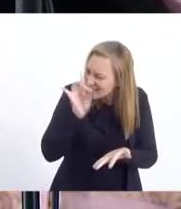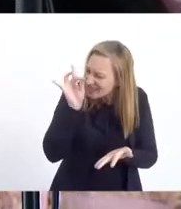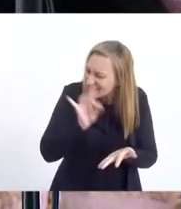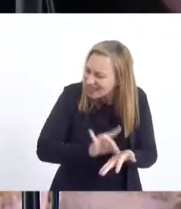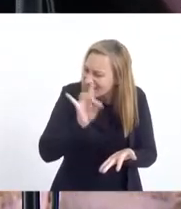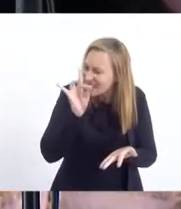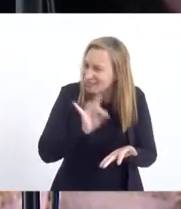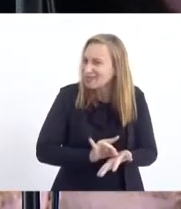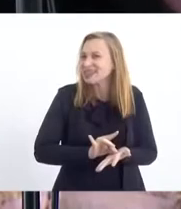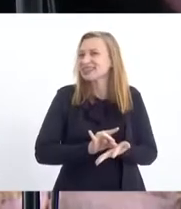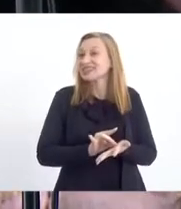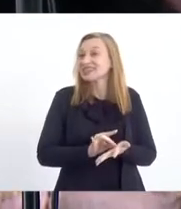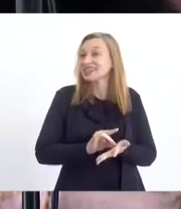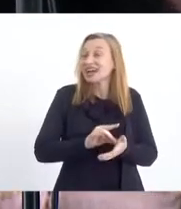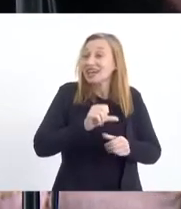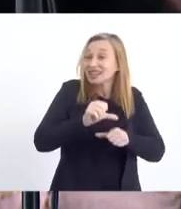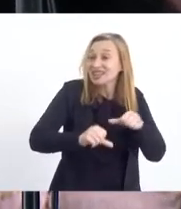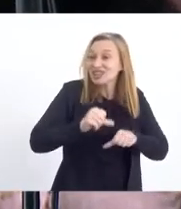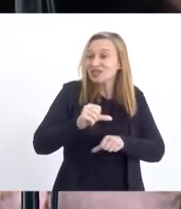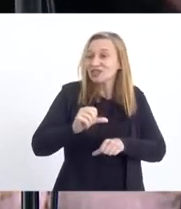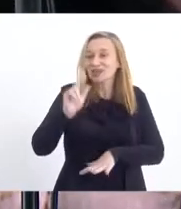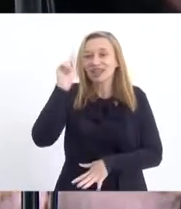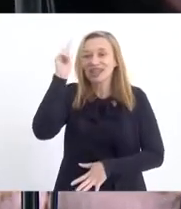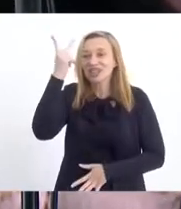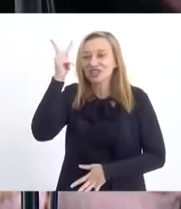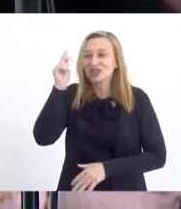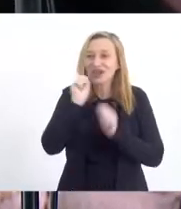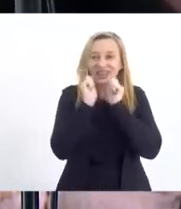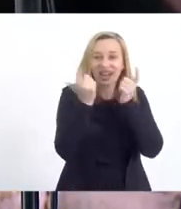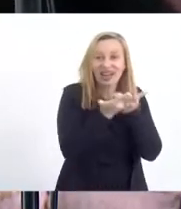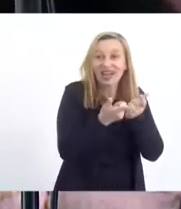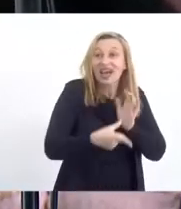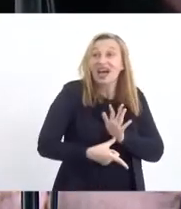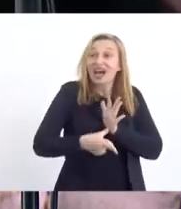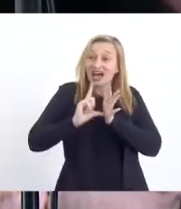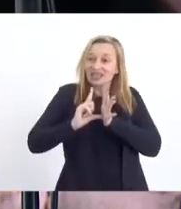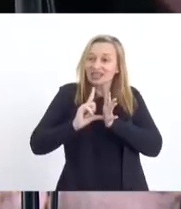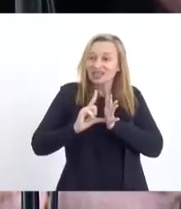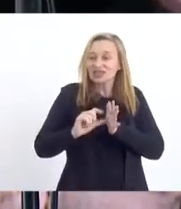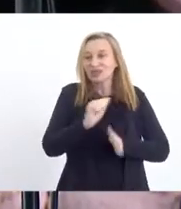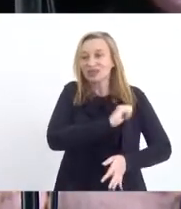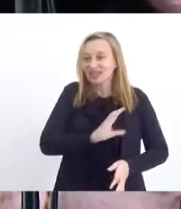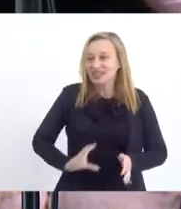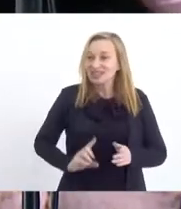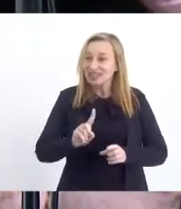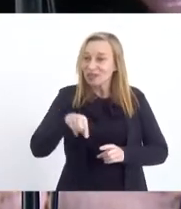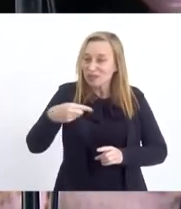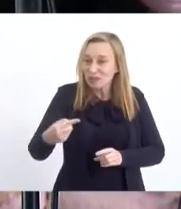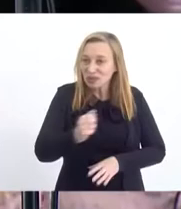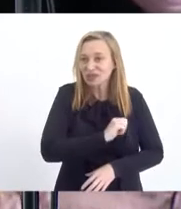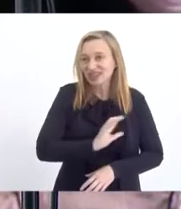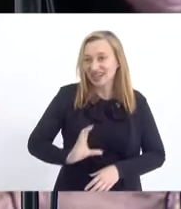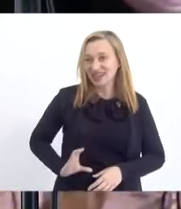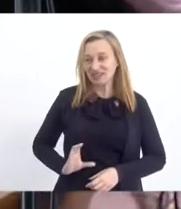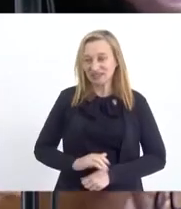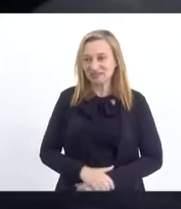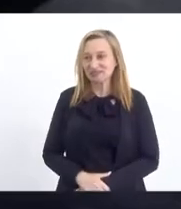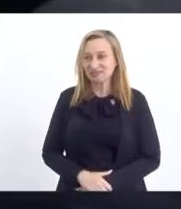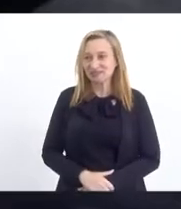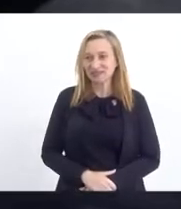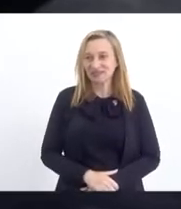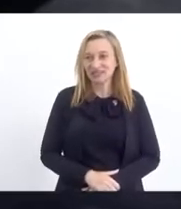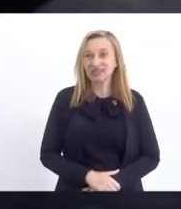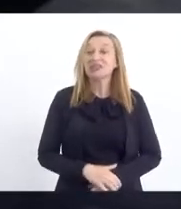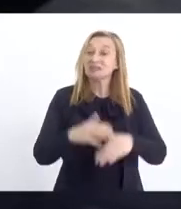está virando uma página na história da Alerge. Vai ser antes de André Ceciliano e depois de André. E eu